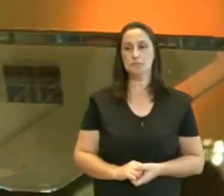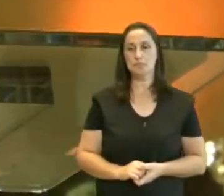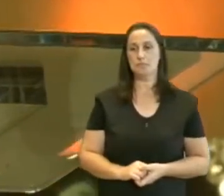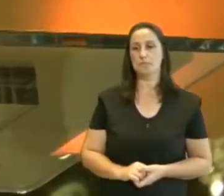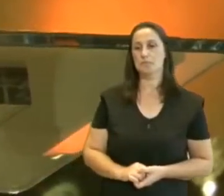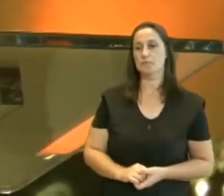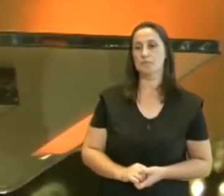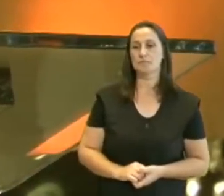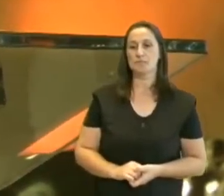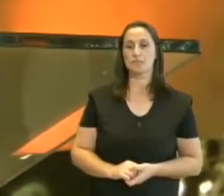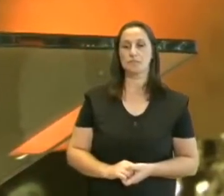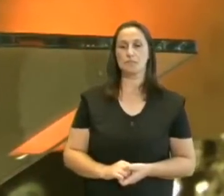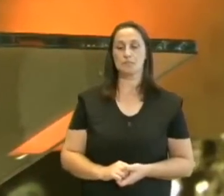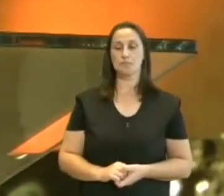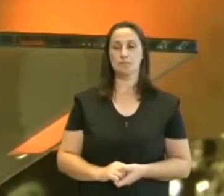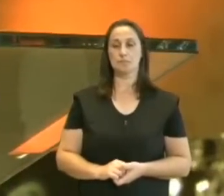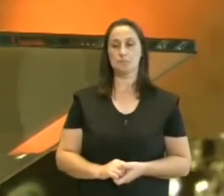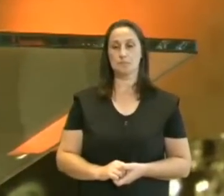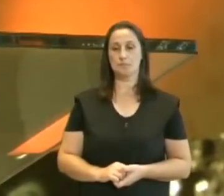Essa releitura